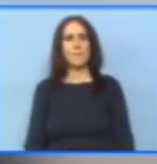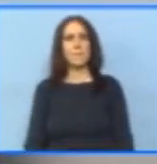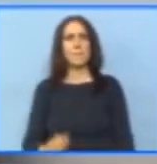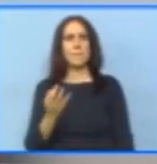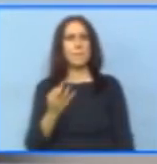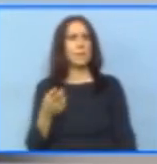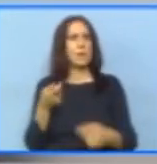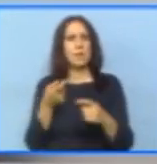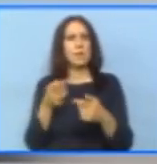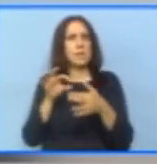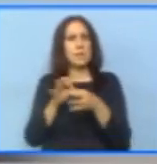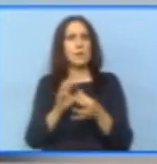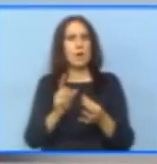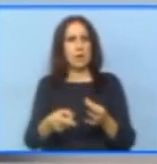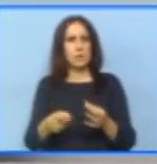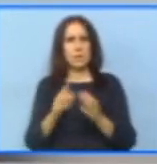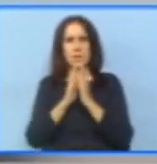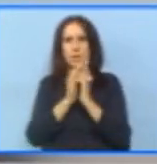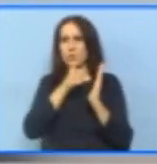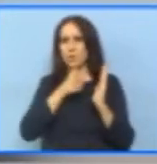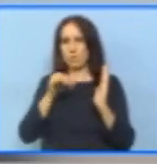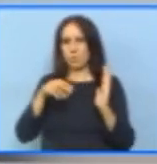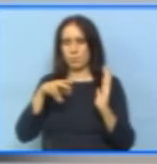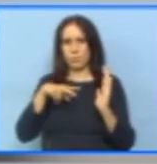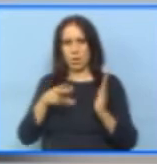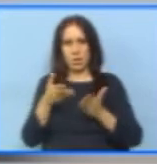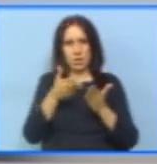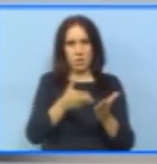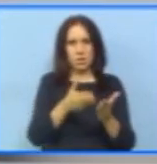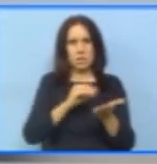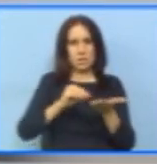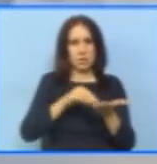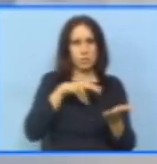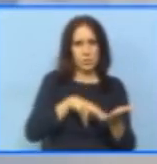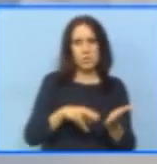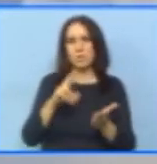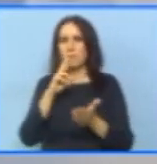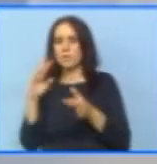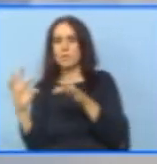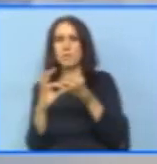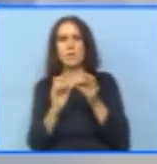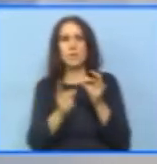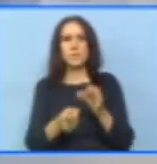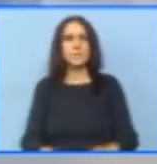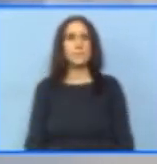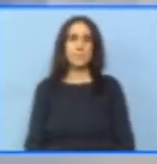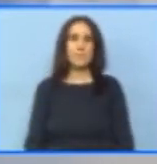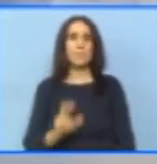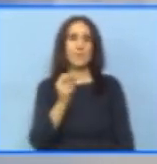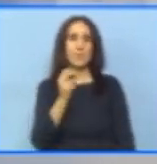ligação entre o início da ajuda à Igreja que Sofre aqui em Portugal, do Secretariado Português, e Fátima? Bom, nós começámos exatamente no dia 13 de outubro